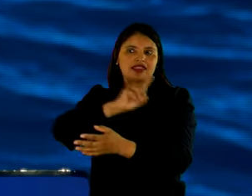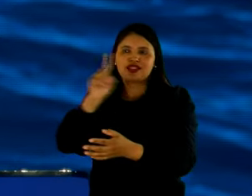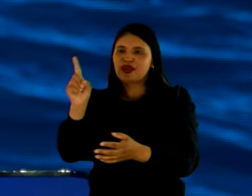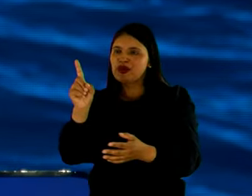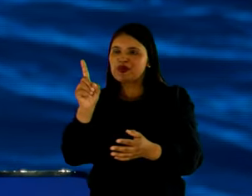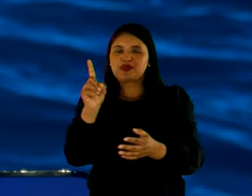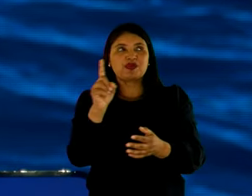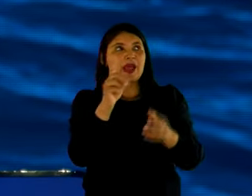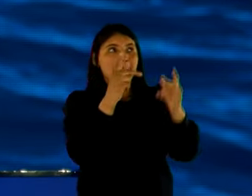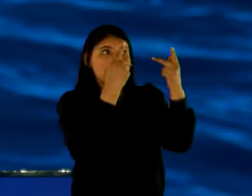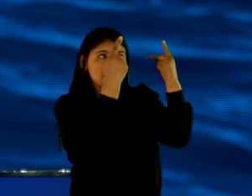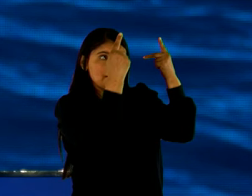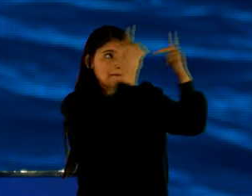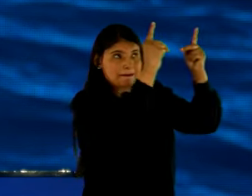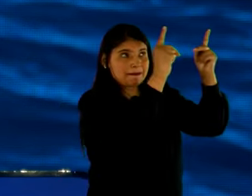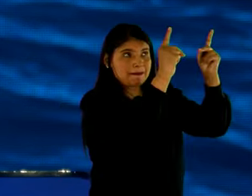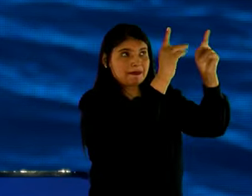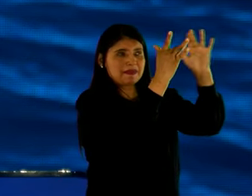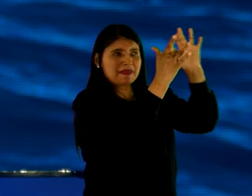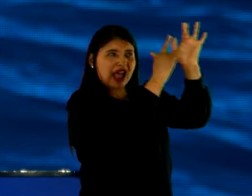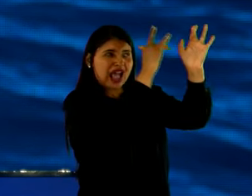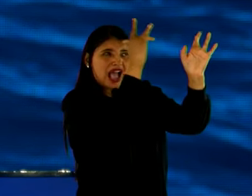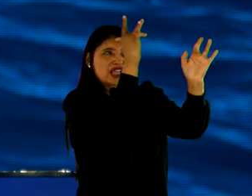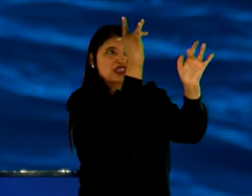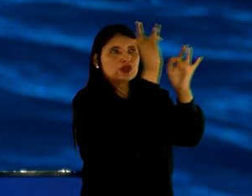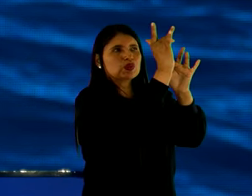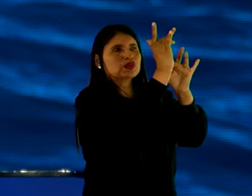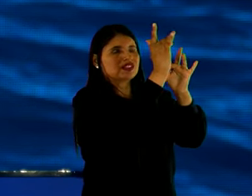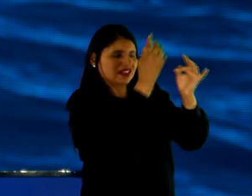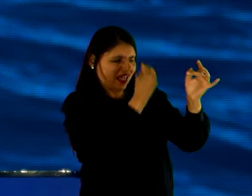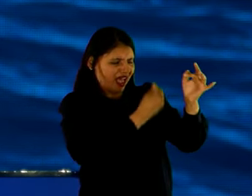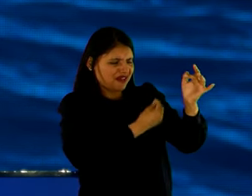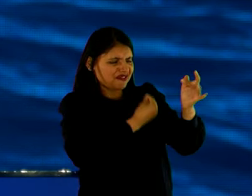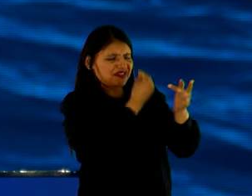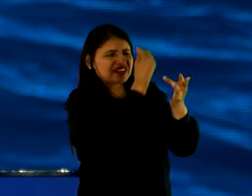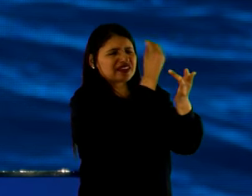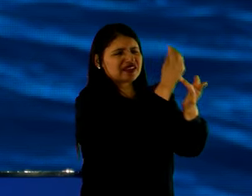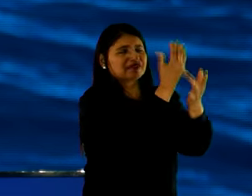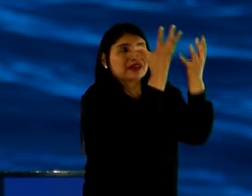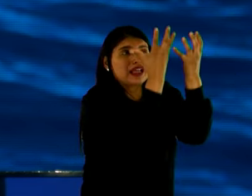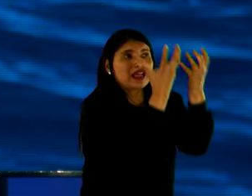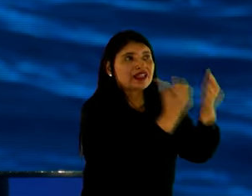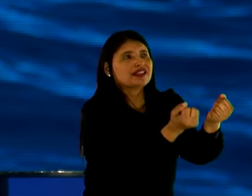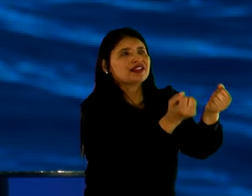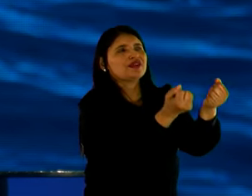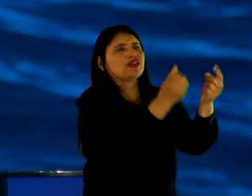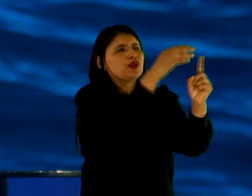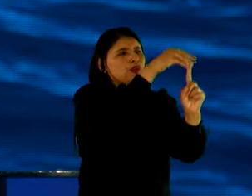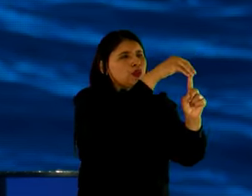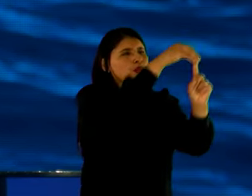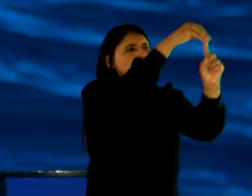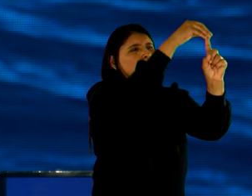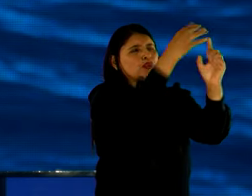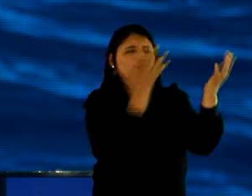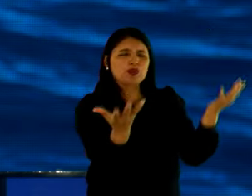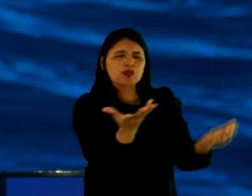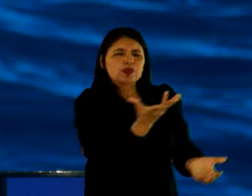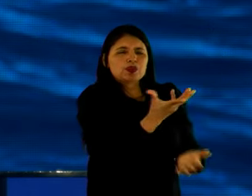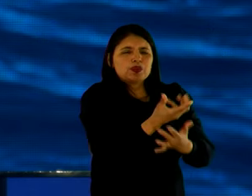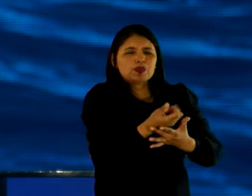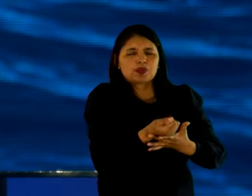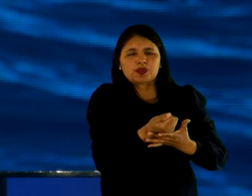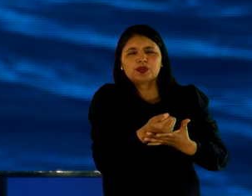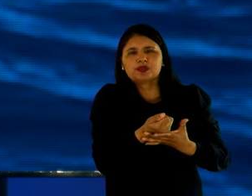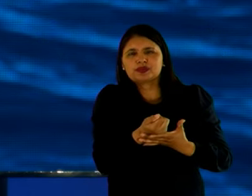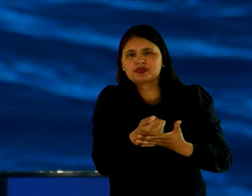sua vida ao Senhor, aceitando ele como o único e suficiente Salvador.